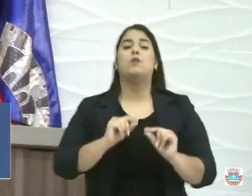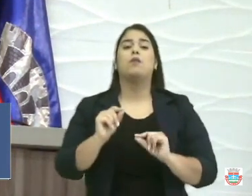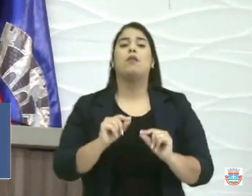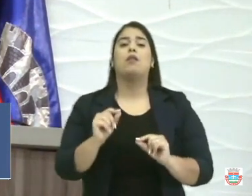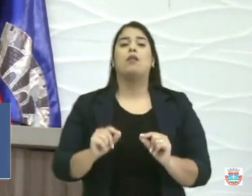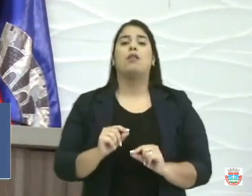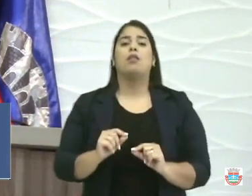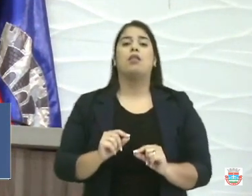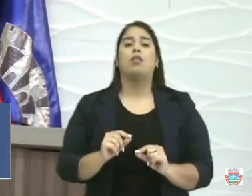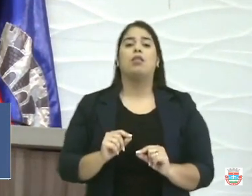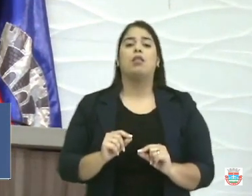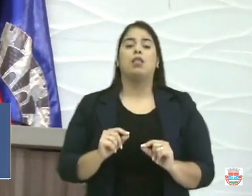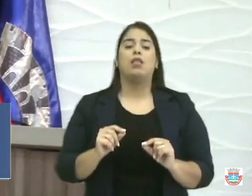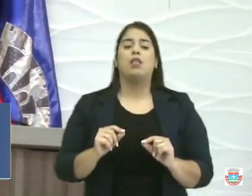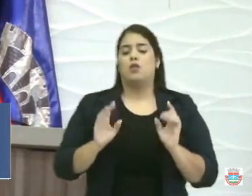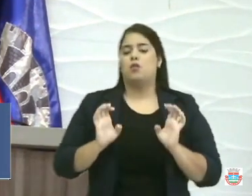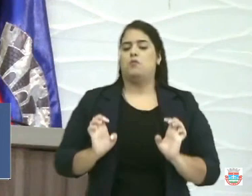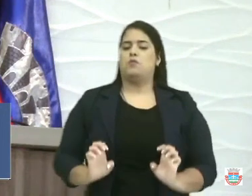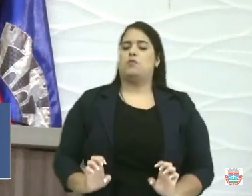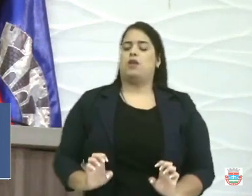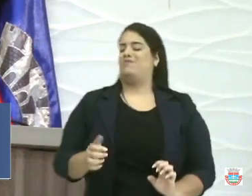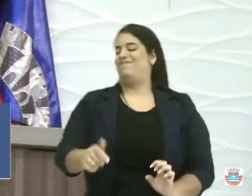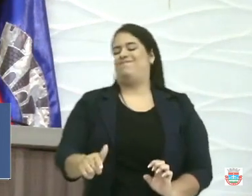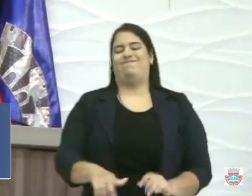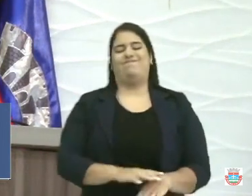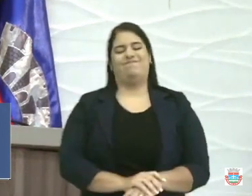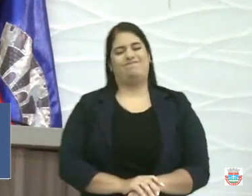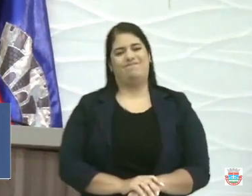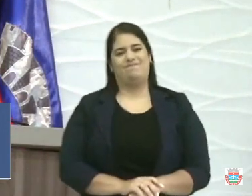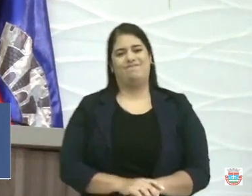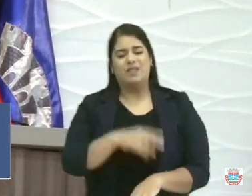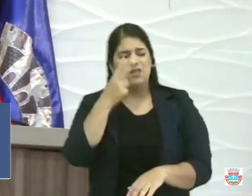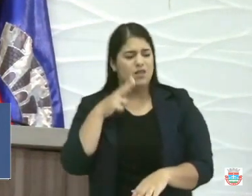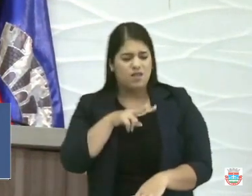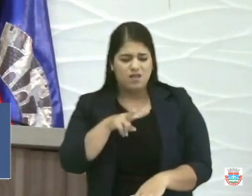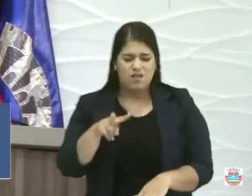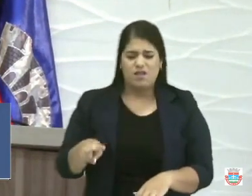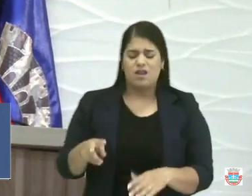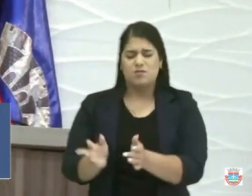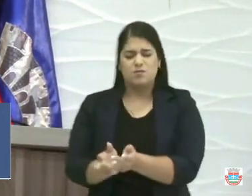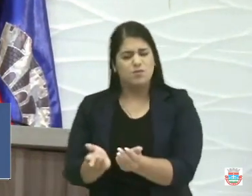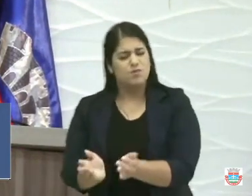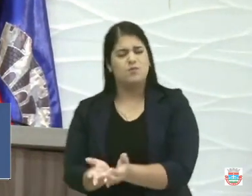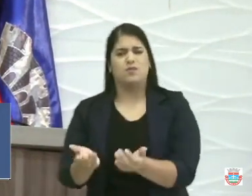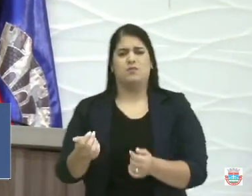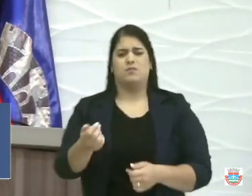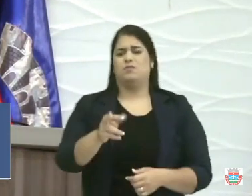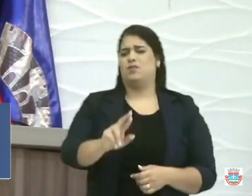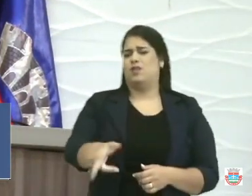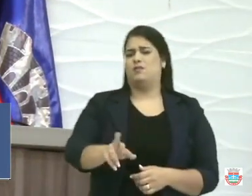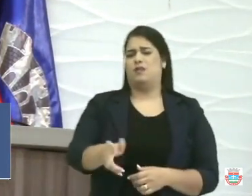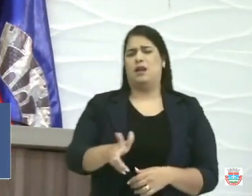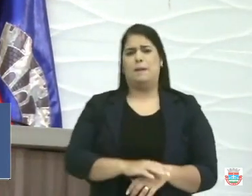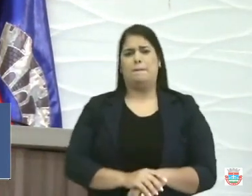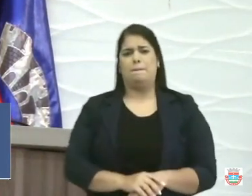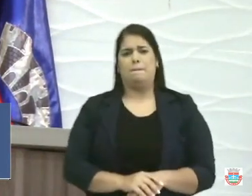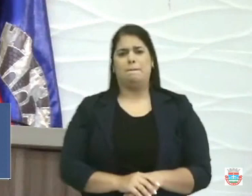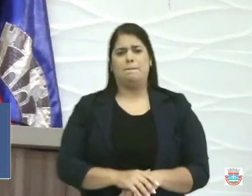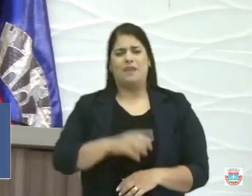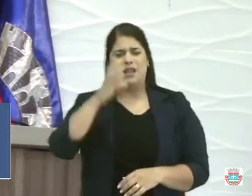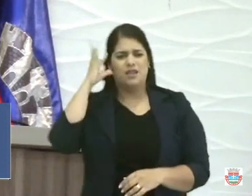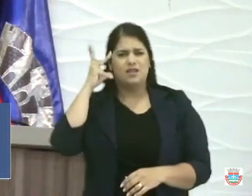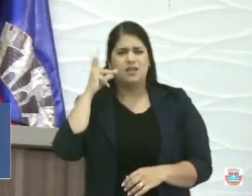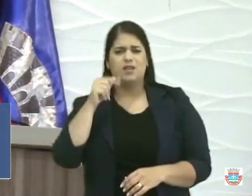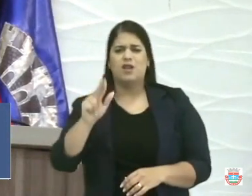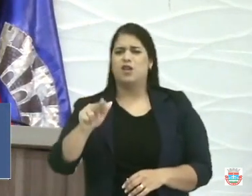pelos pobres. Seu Zé nunca pegou. Eu trabalhei 14 anos na granja. Seu Zé nunca chegou e disse bom dia comigo. Seu Zé nunca disse. E não